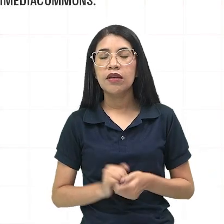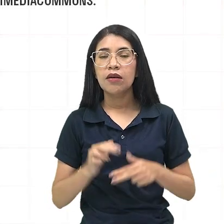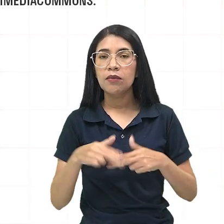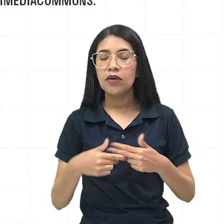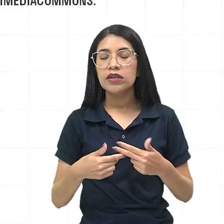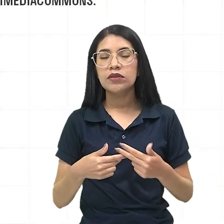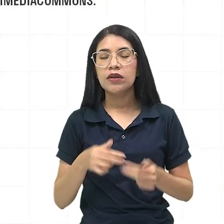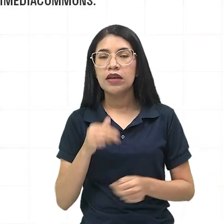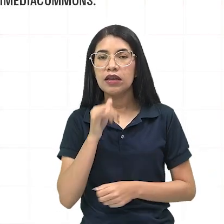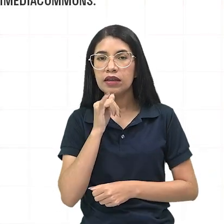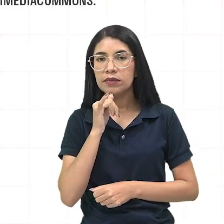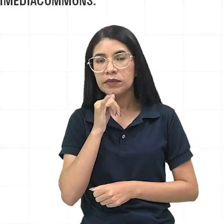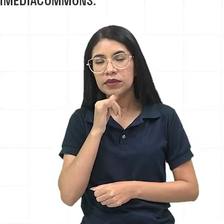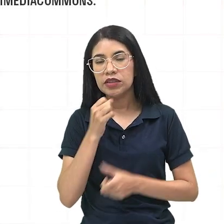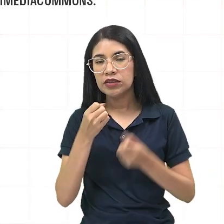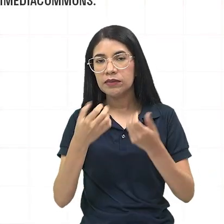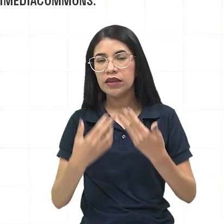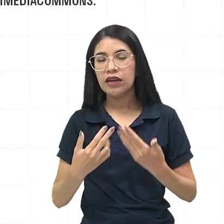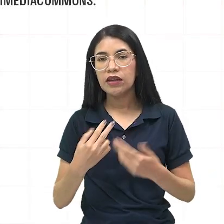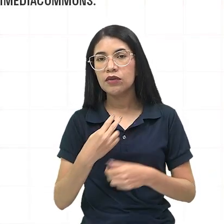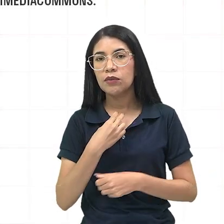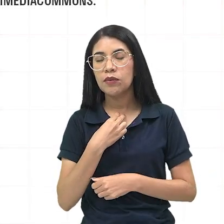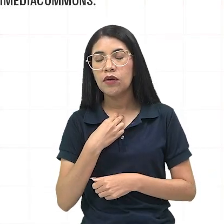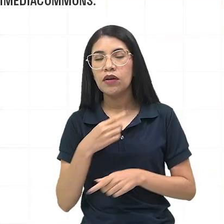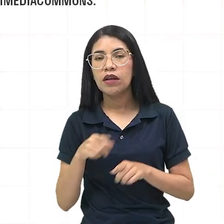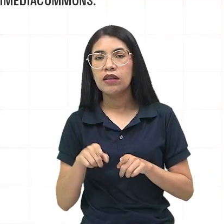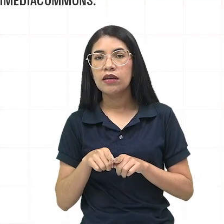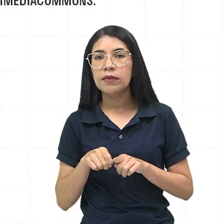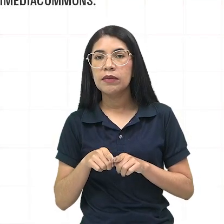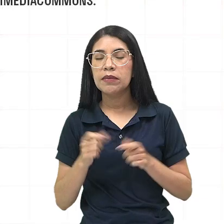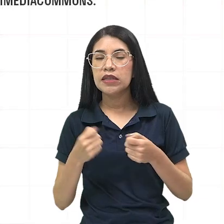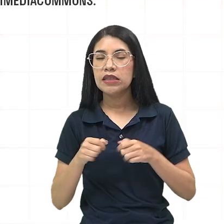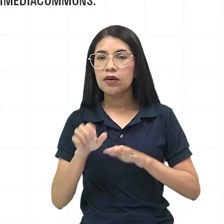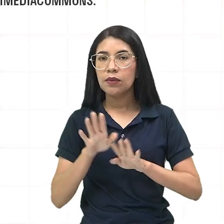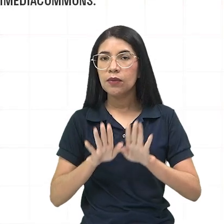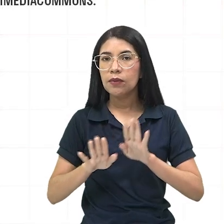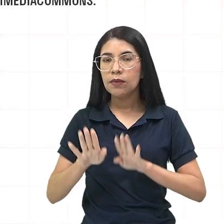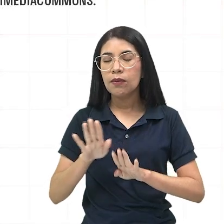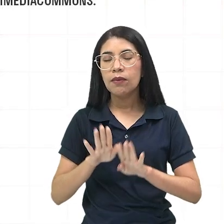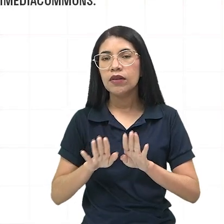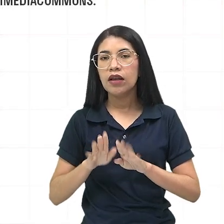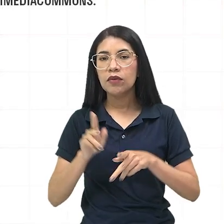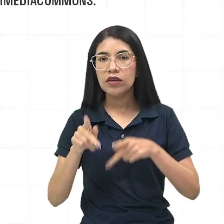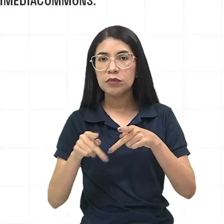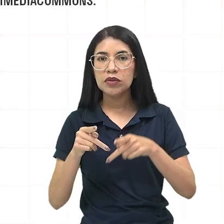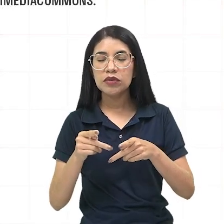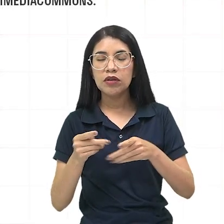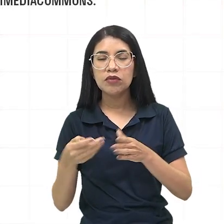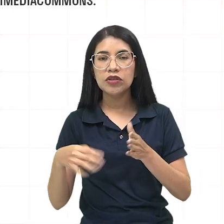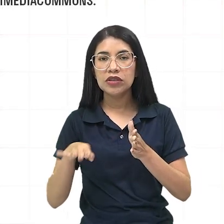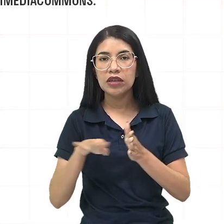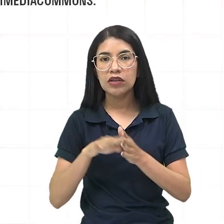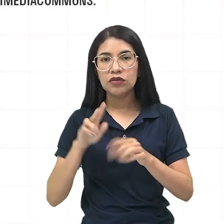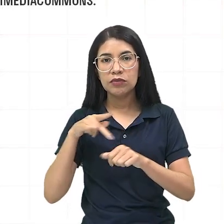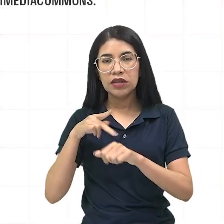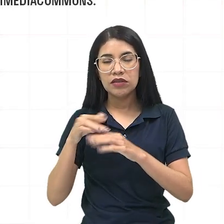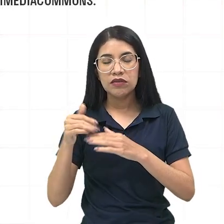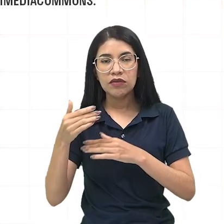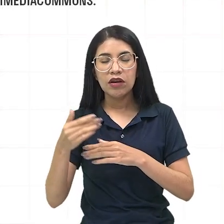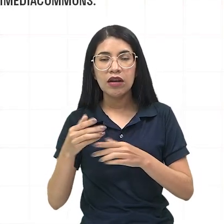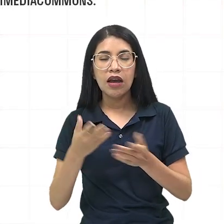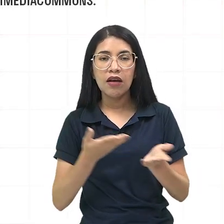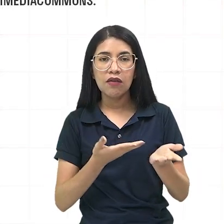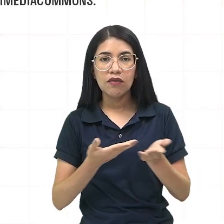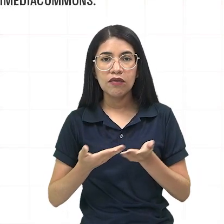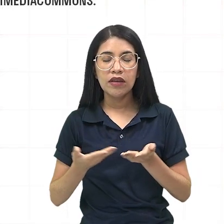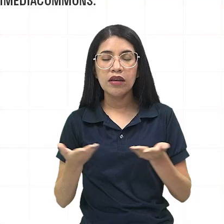gente fala de que não pode, né, tem que ter todo um cuidado, né, com essas pessoas que chegam aí de fora. Por isso eu convidei